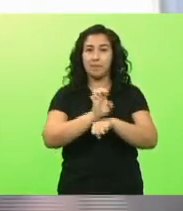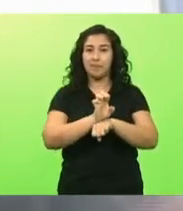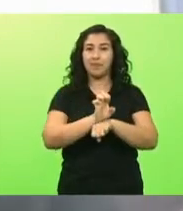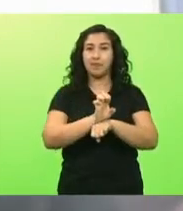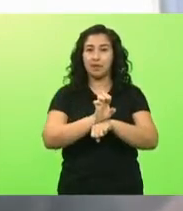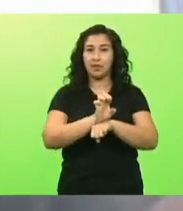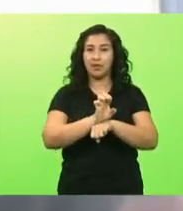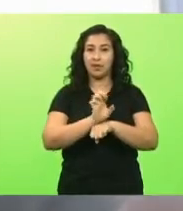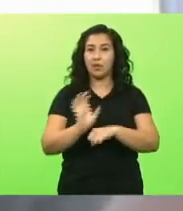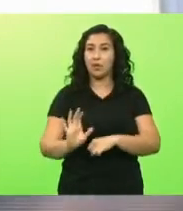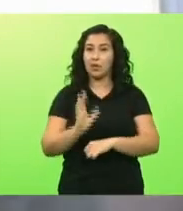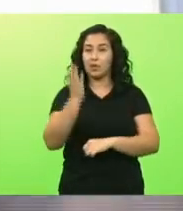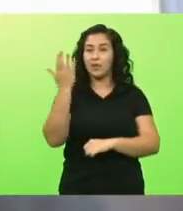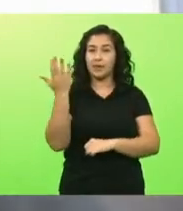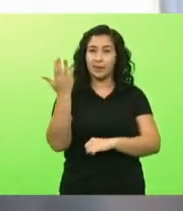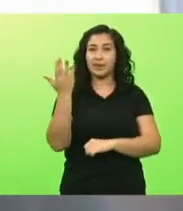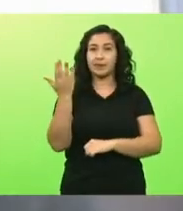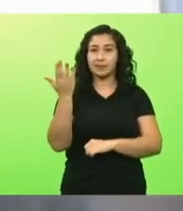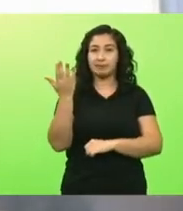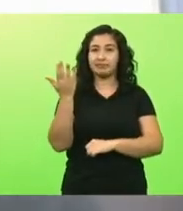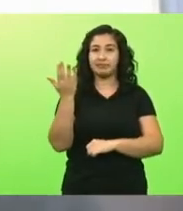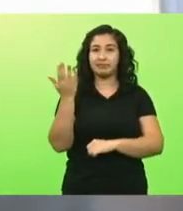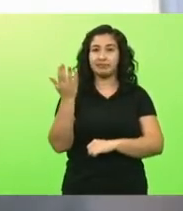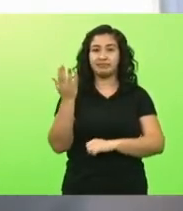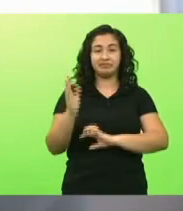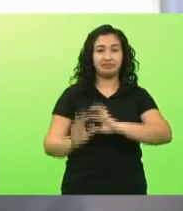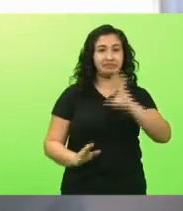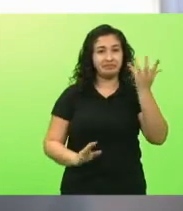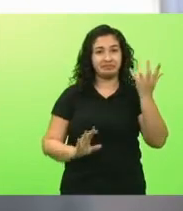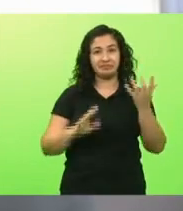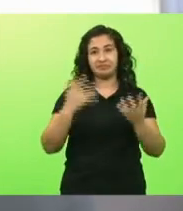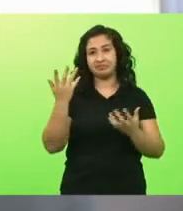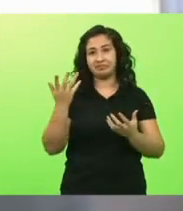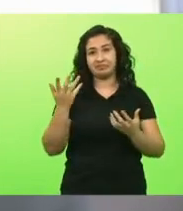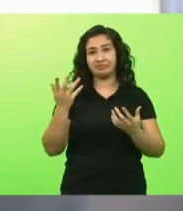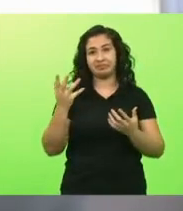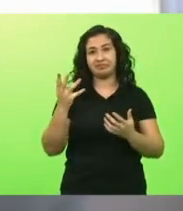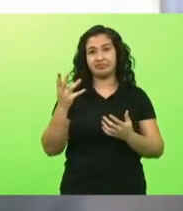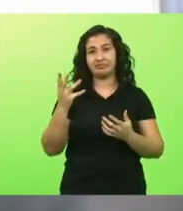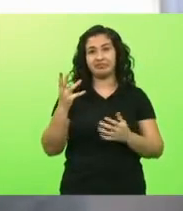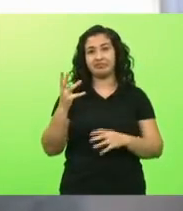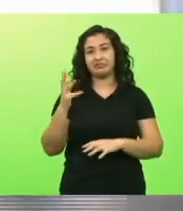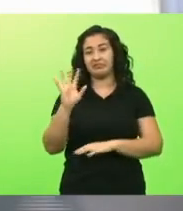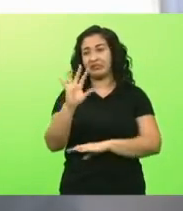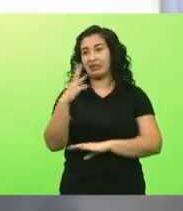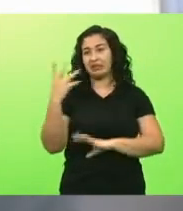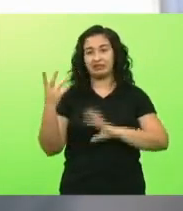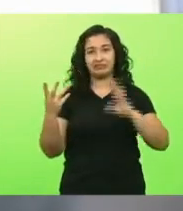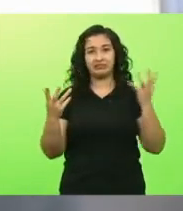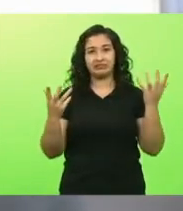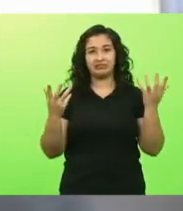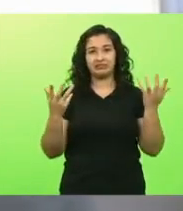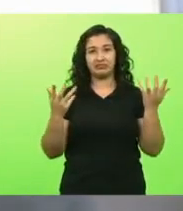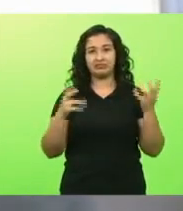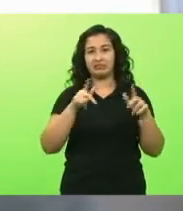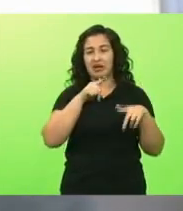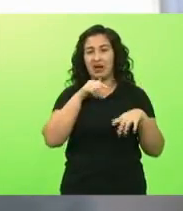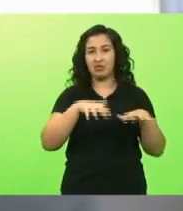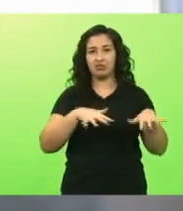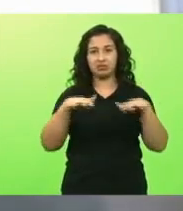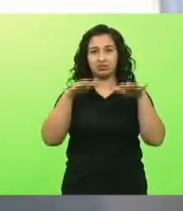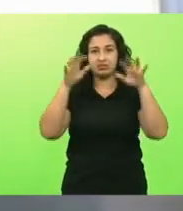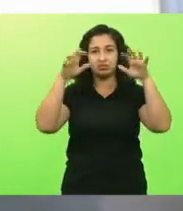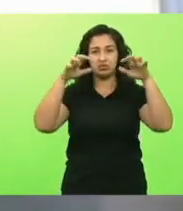causadas por eventos, né, climáticos externos, extremos.